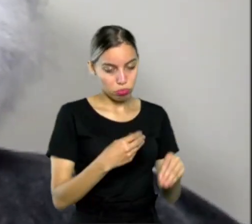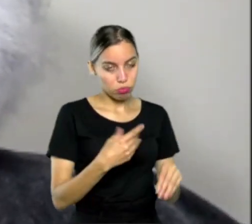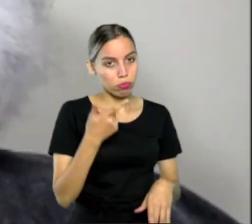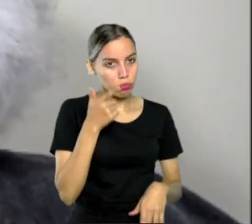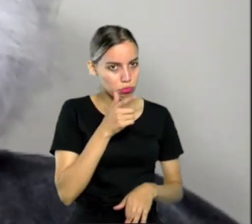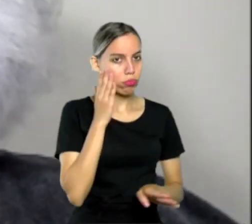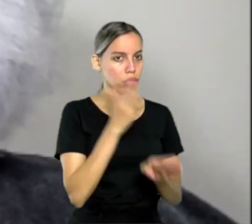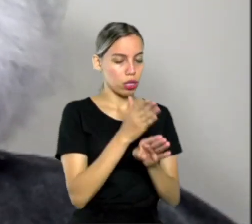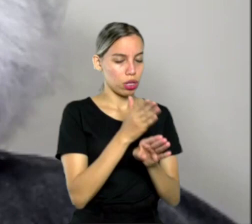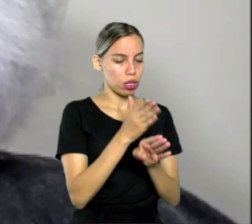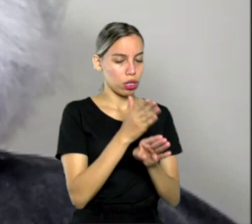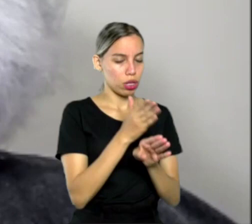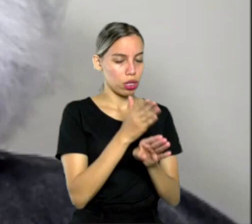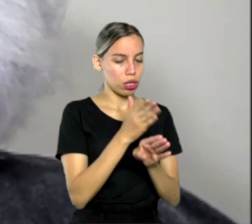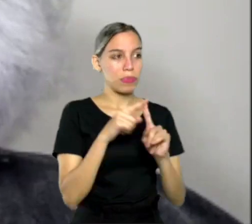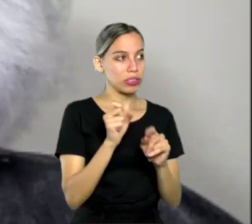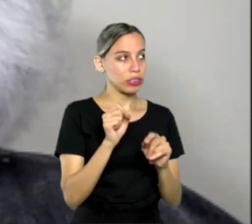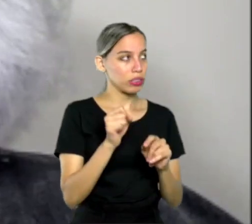Então,